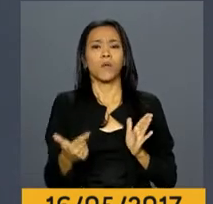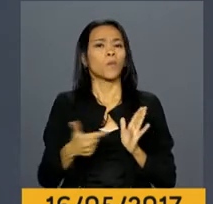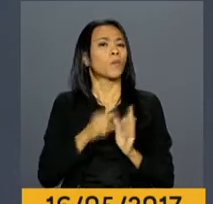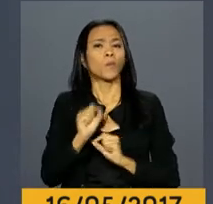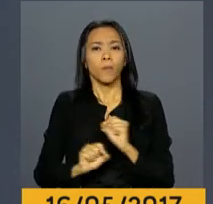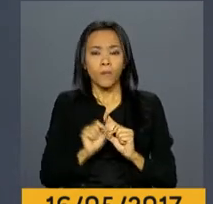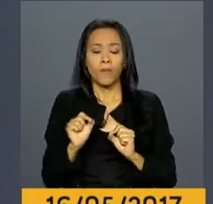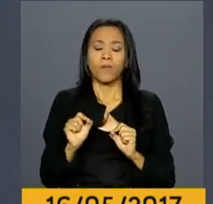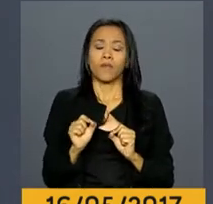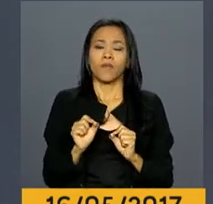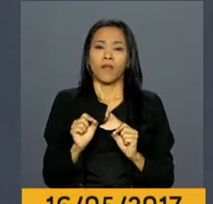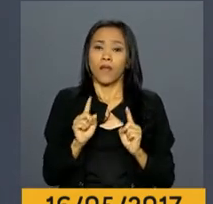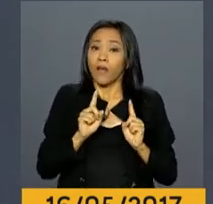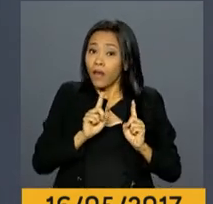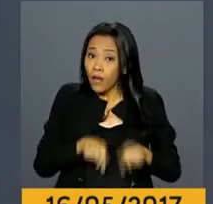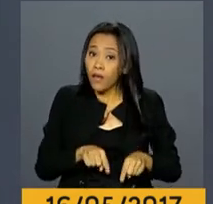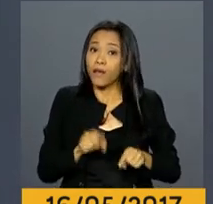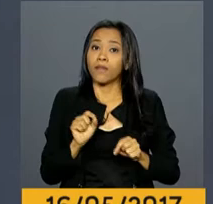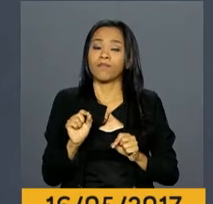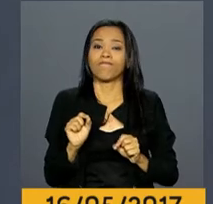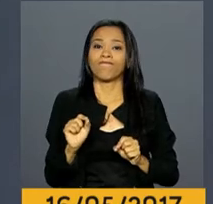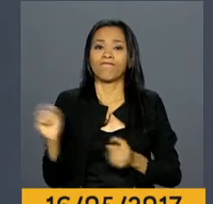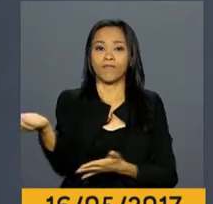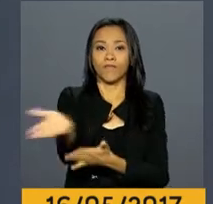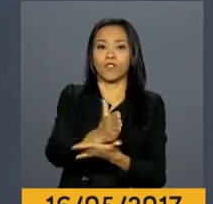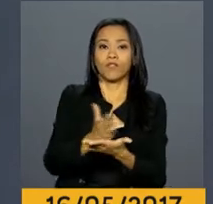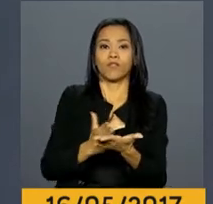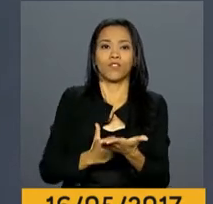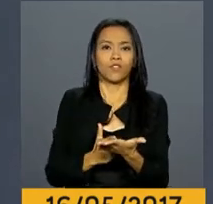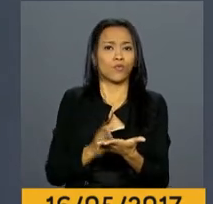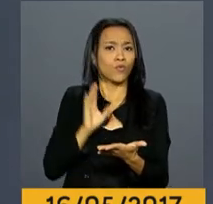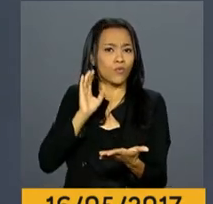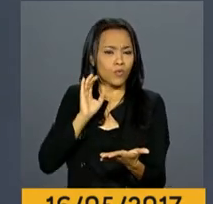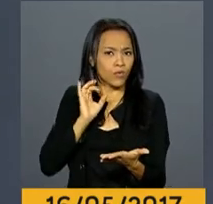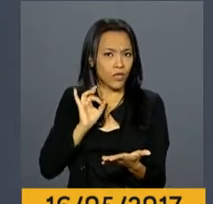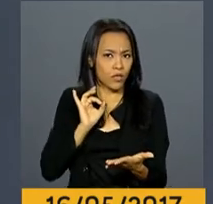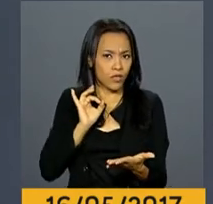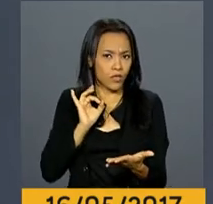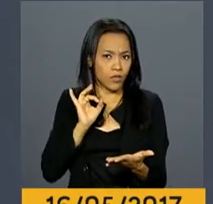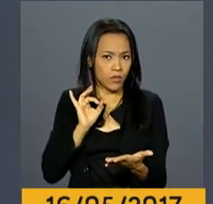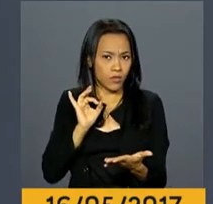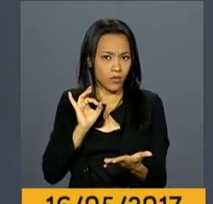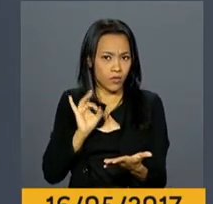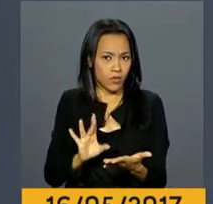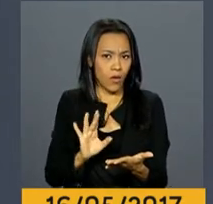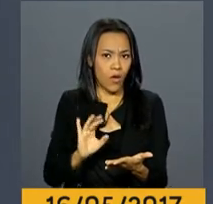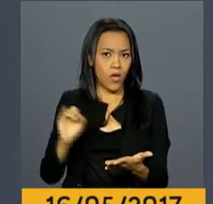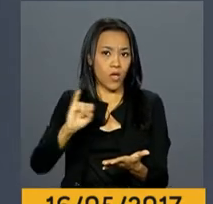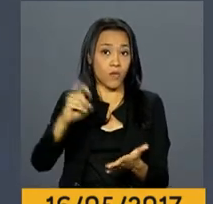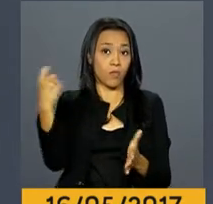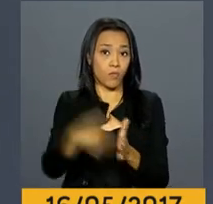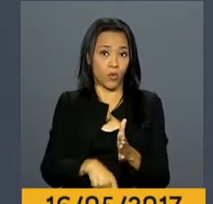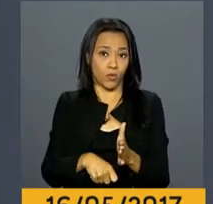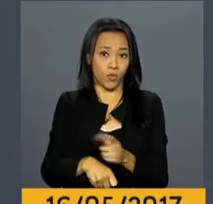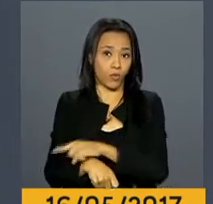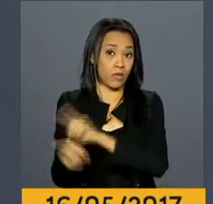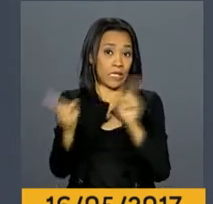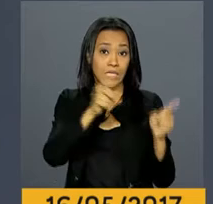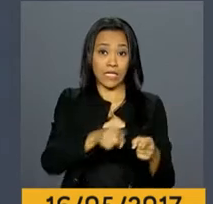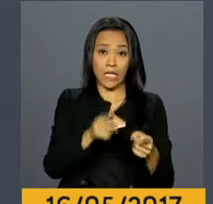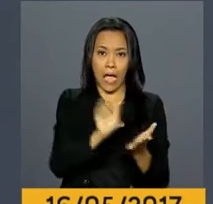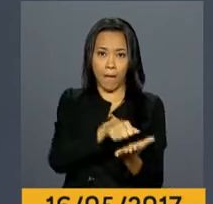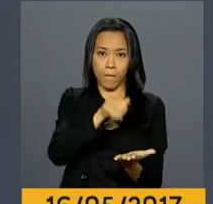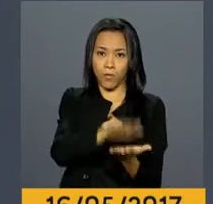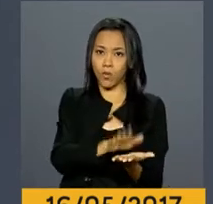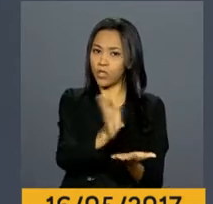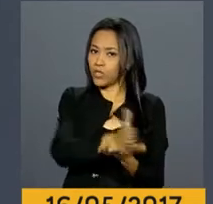aquilo era partilhável apenas em relação ao imposto e não à multa.